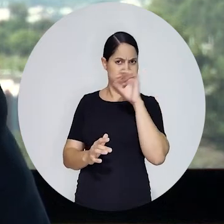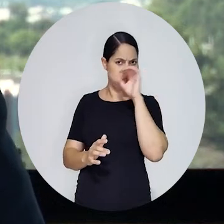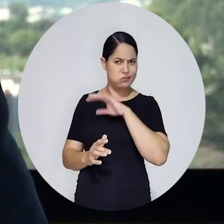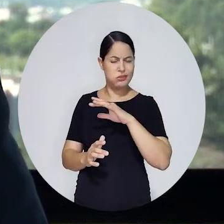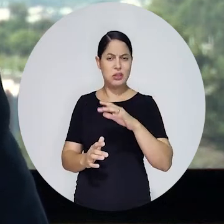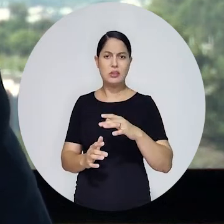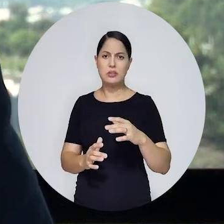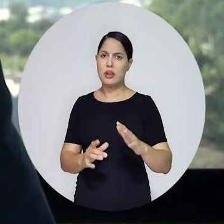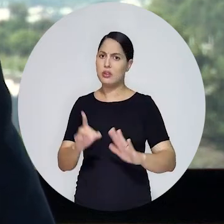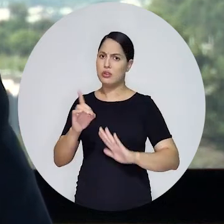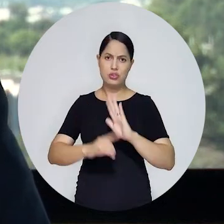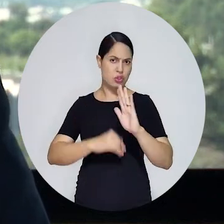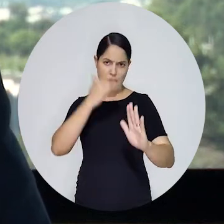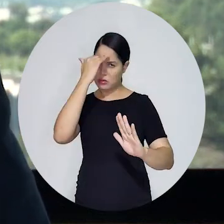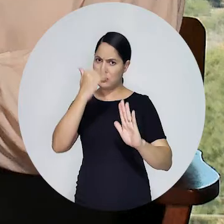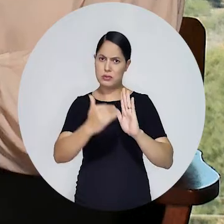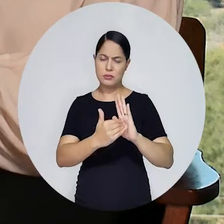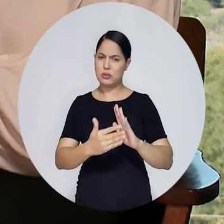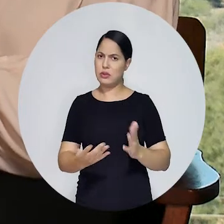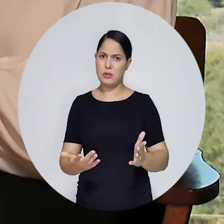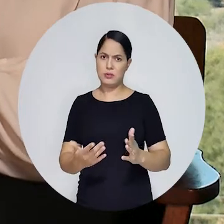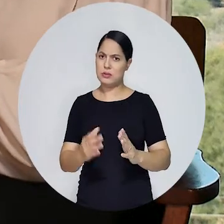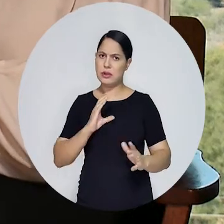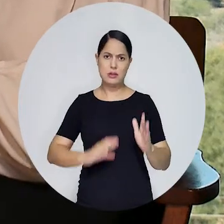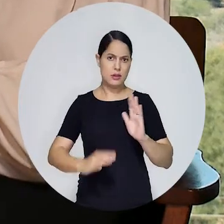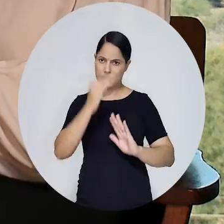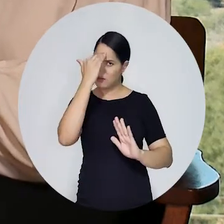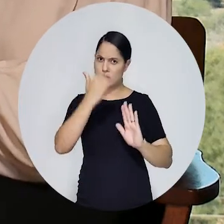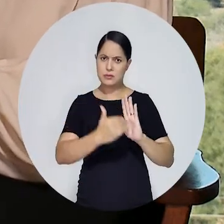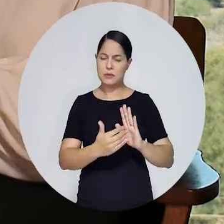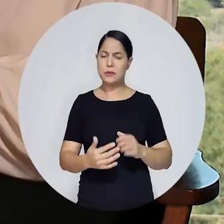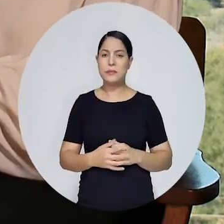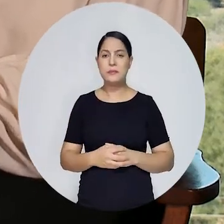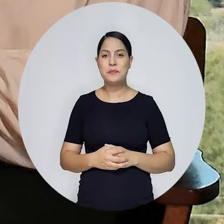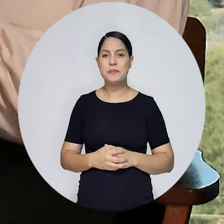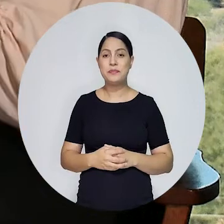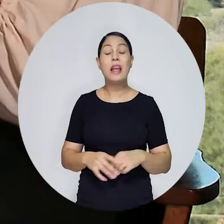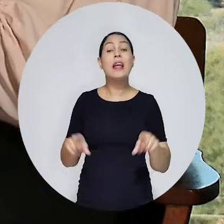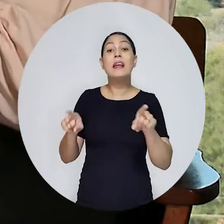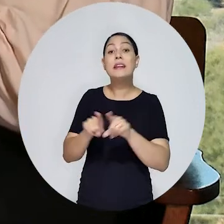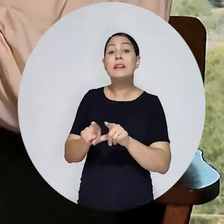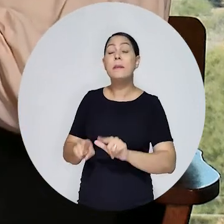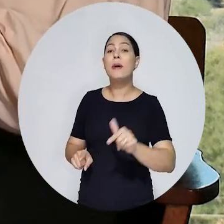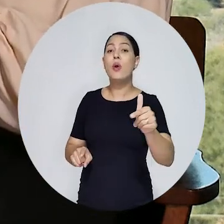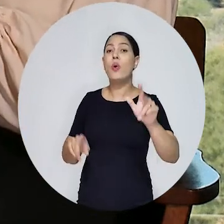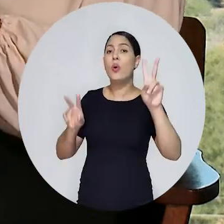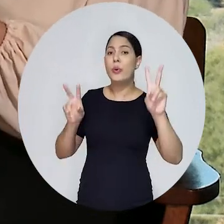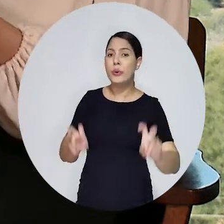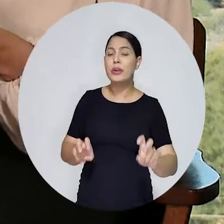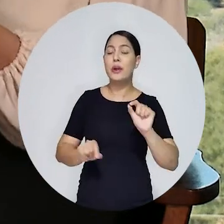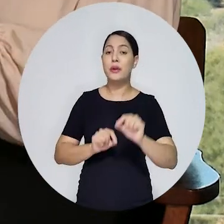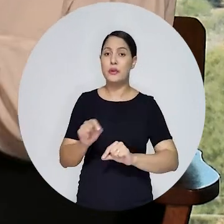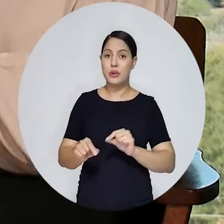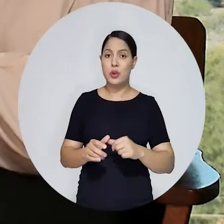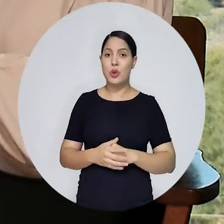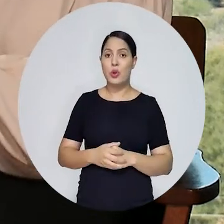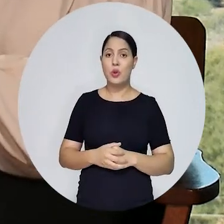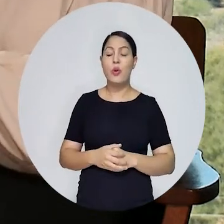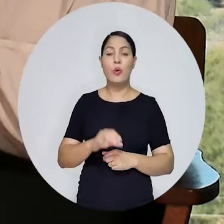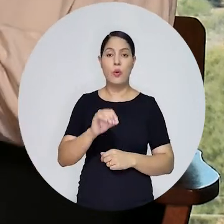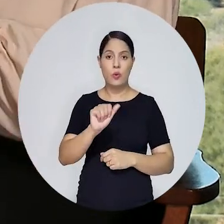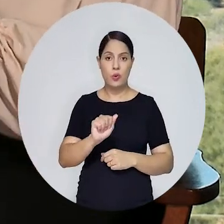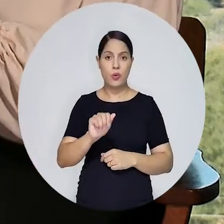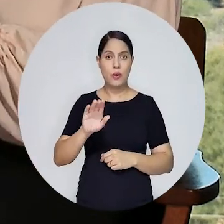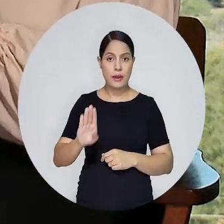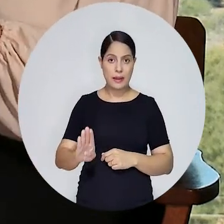violadores de prerrogativas e da cidadania. Doutor, e minha última questão é relativa ao Observatório de Honorários, né, que foi criado pela OAB